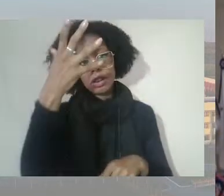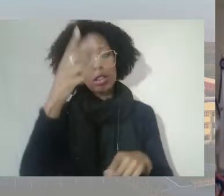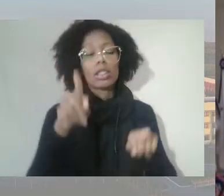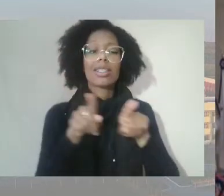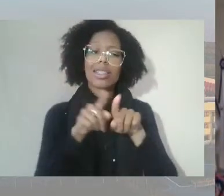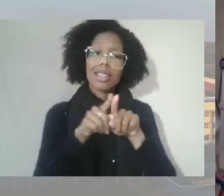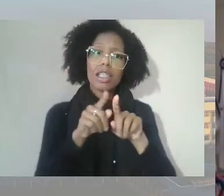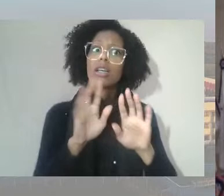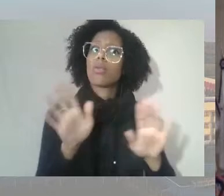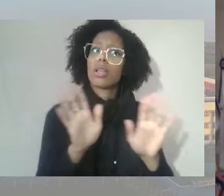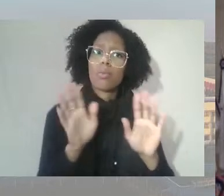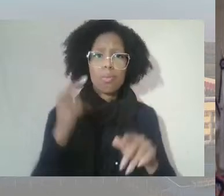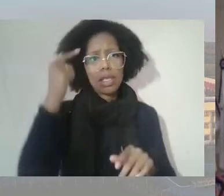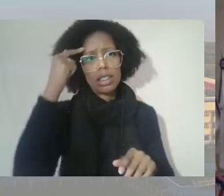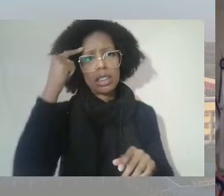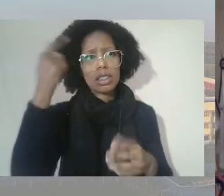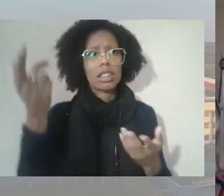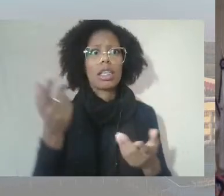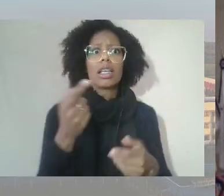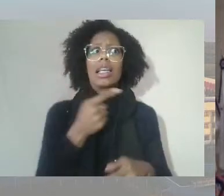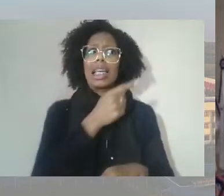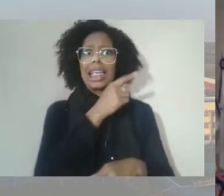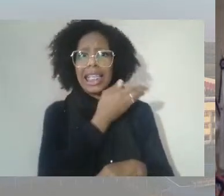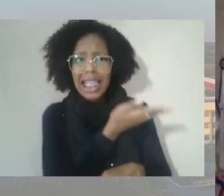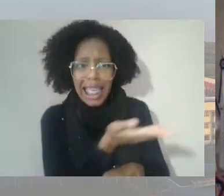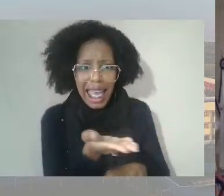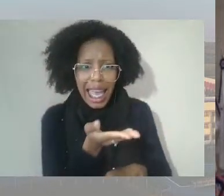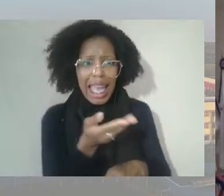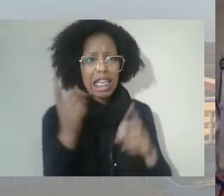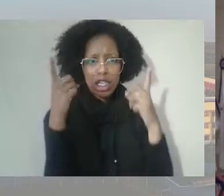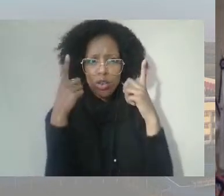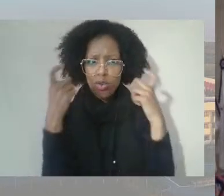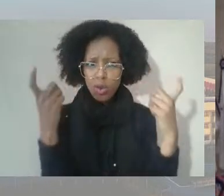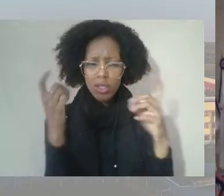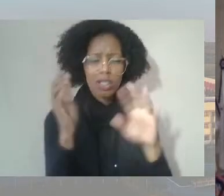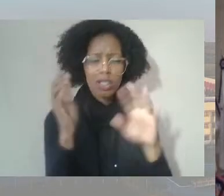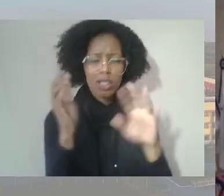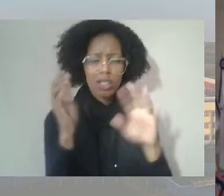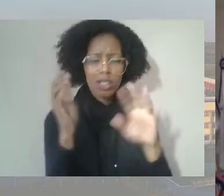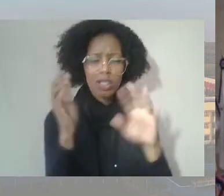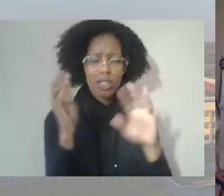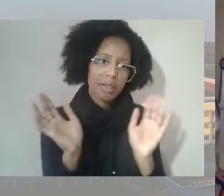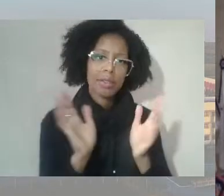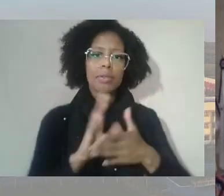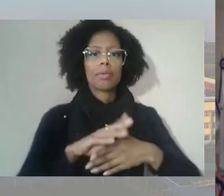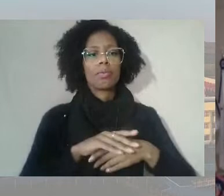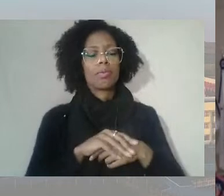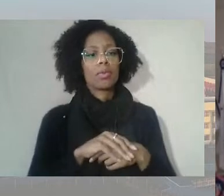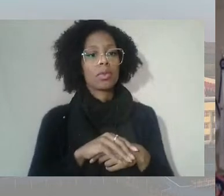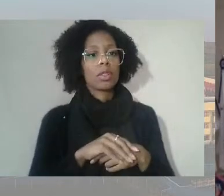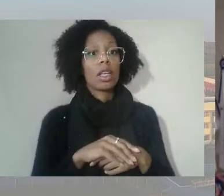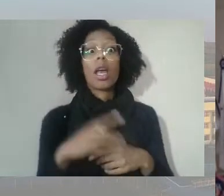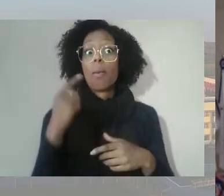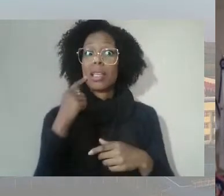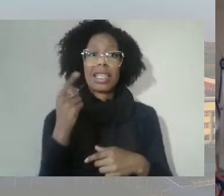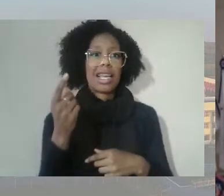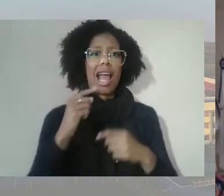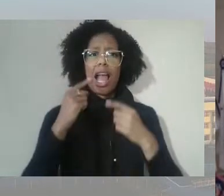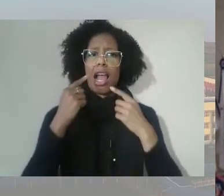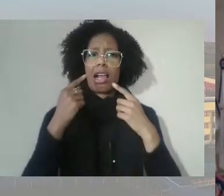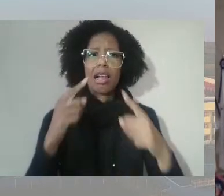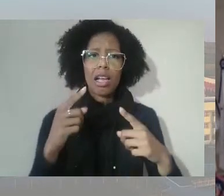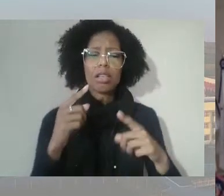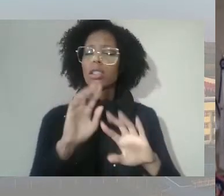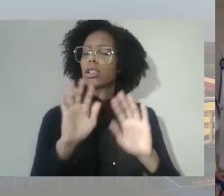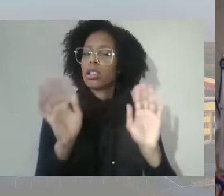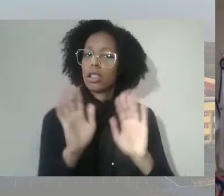repudiamos qualquer tentativa de criminalizar o movimento estudantil. Este tipo de acusação realizada pela gestão superior e